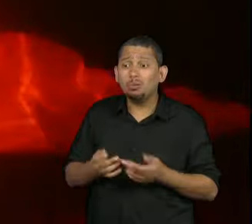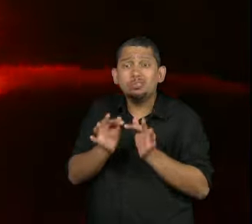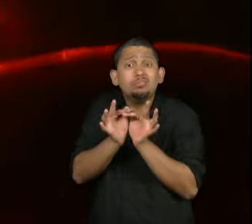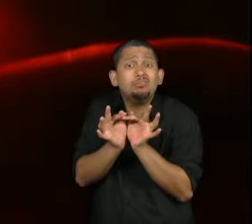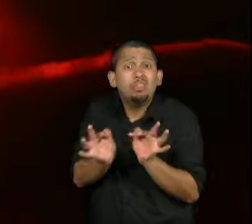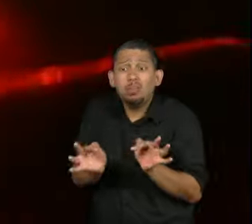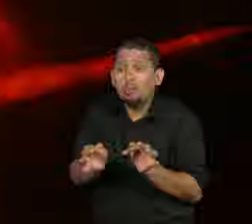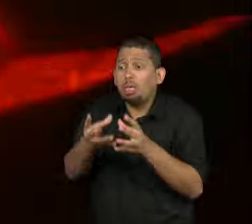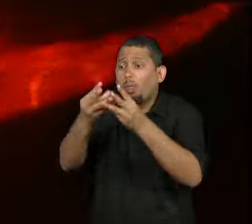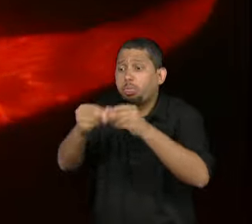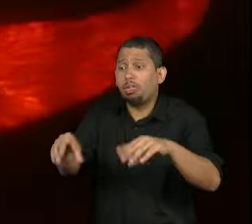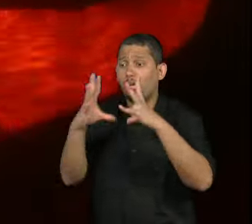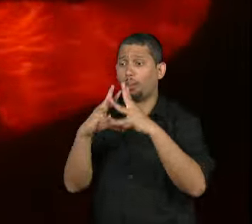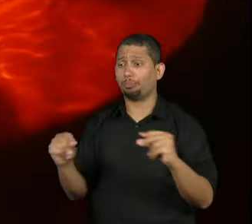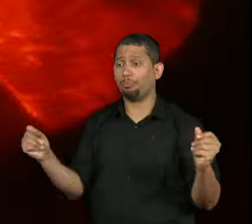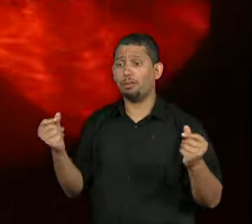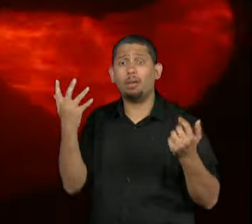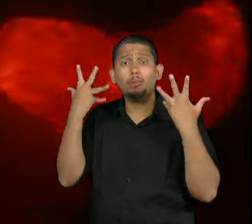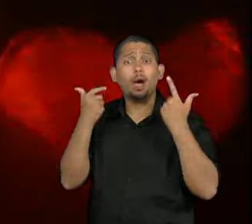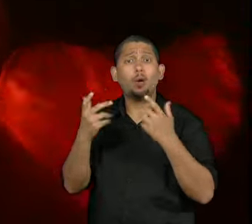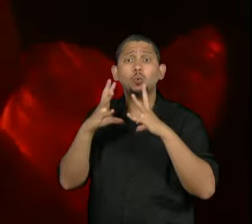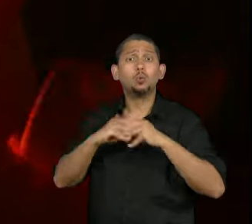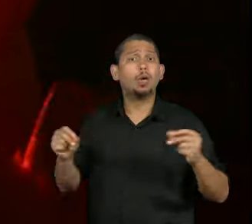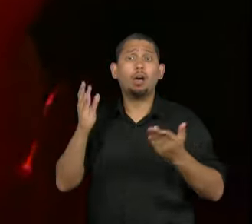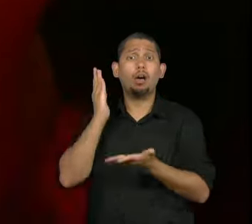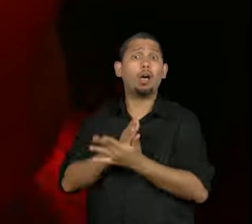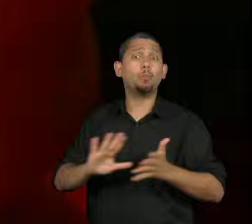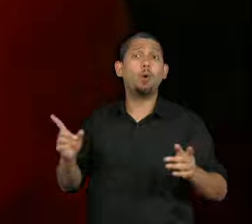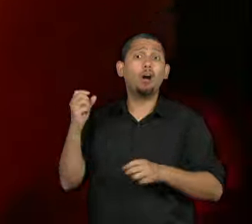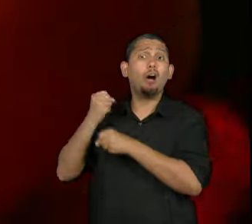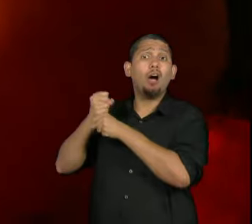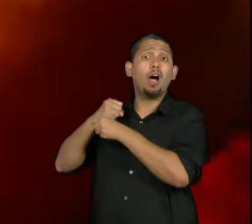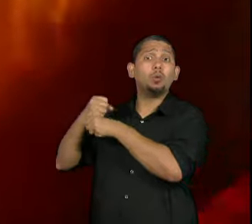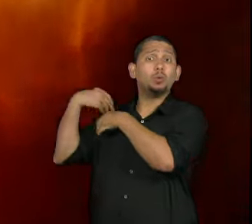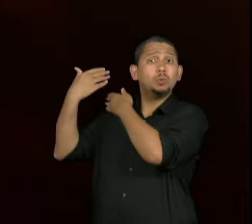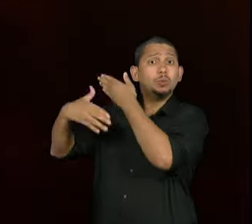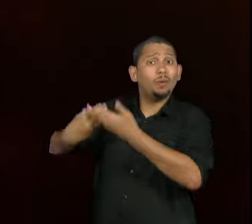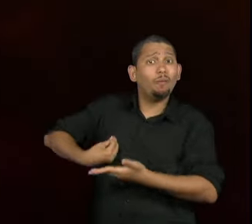fazer desaparecer uma espécie que está há tantos milhões de anos naquela